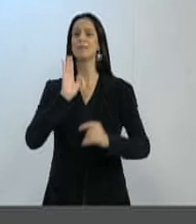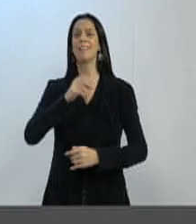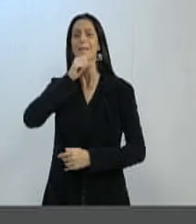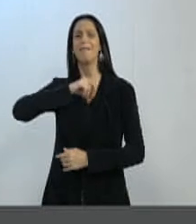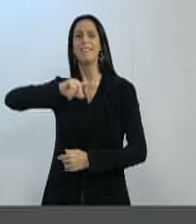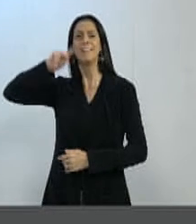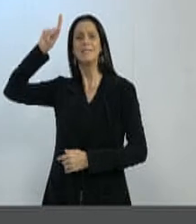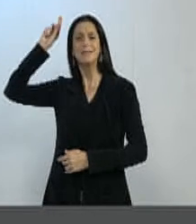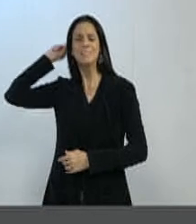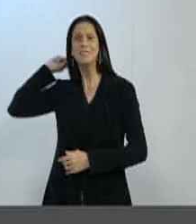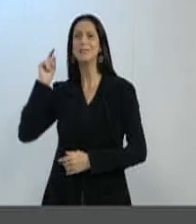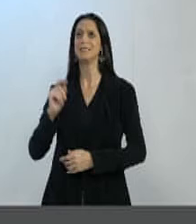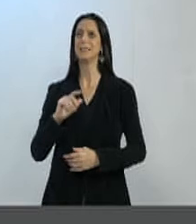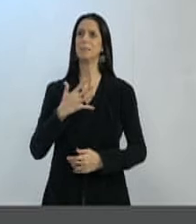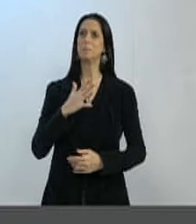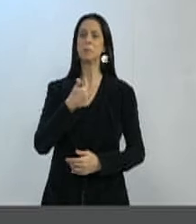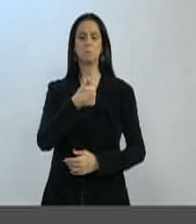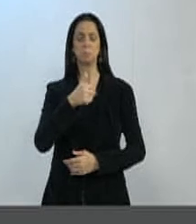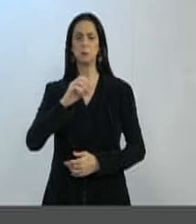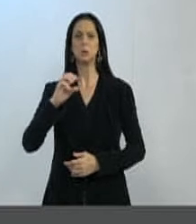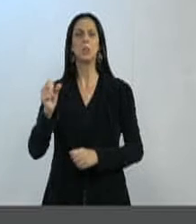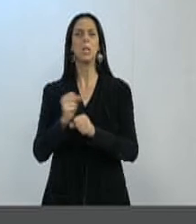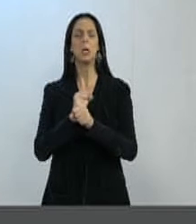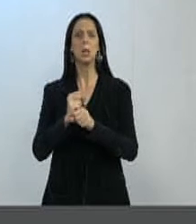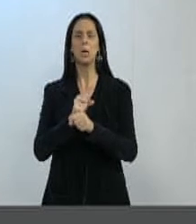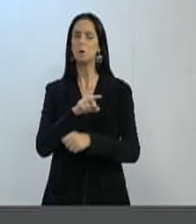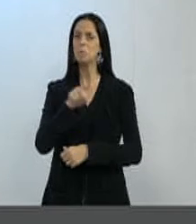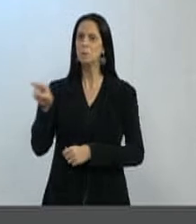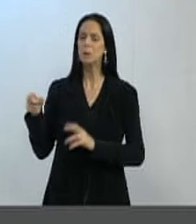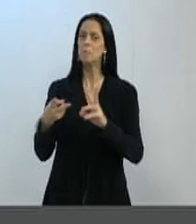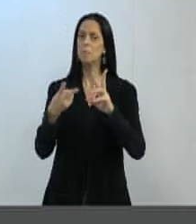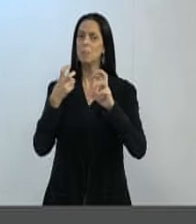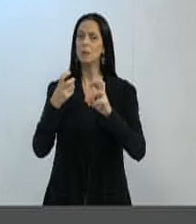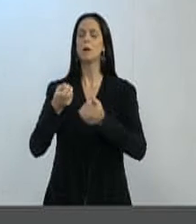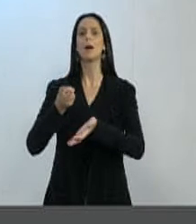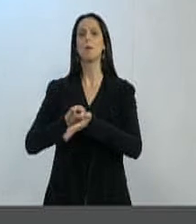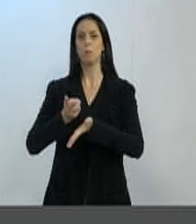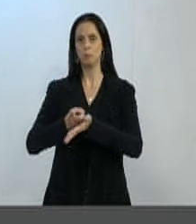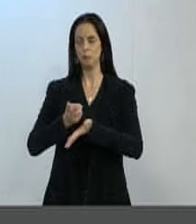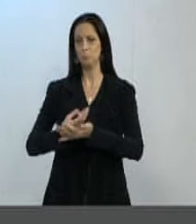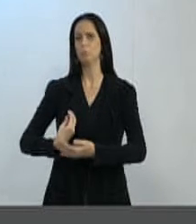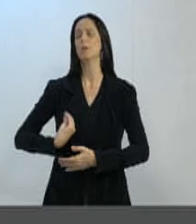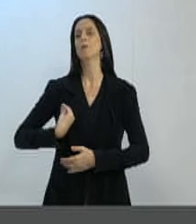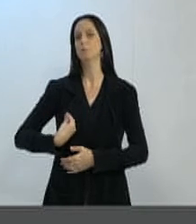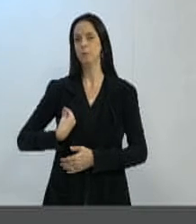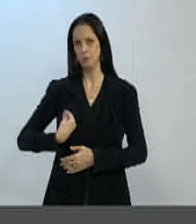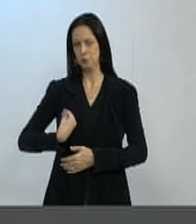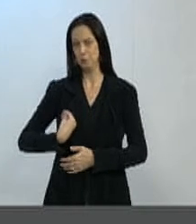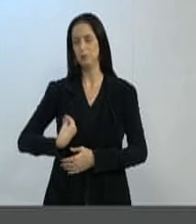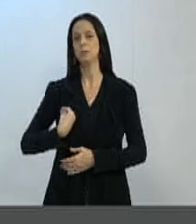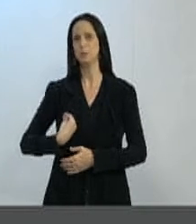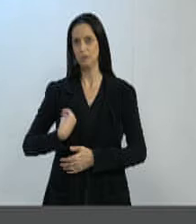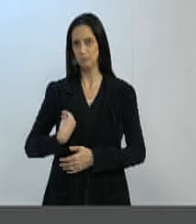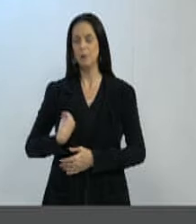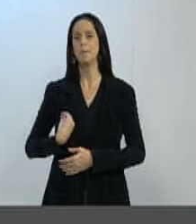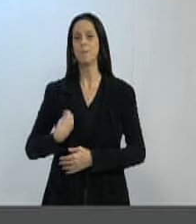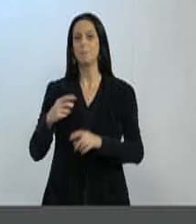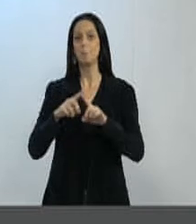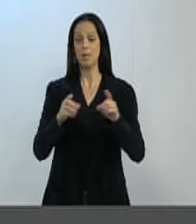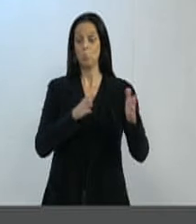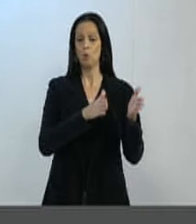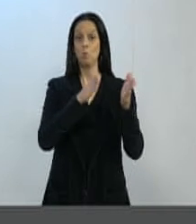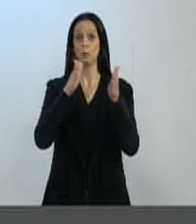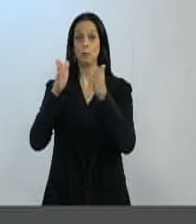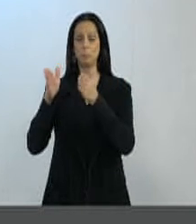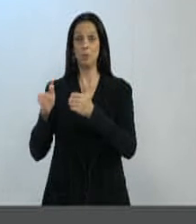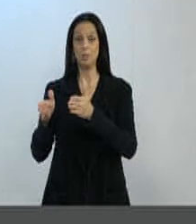antiga, deve ter mais de 100 anos. Os senhores observem que ela ainda está ali, e ela está do outro lado da rua,